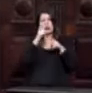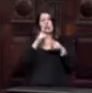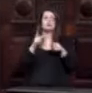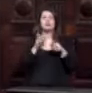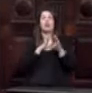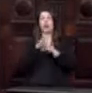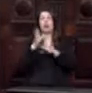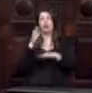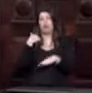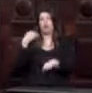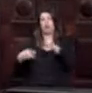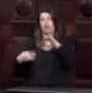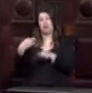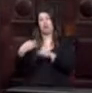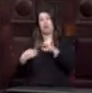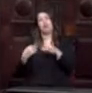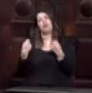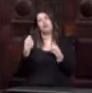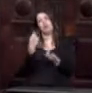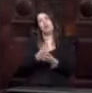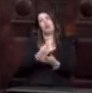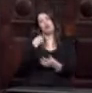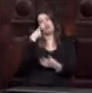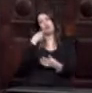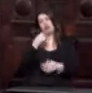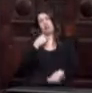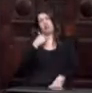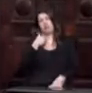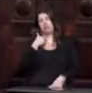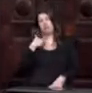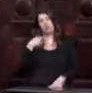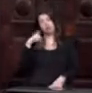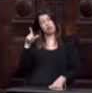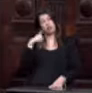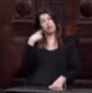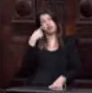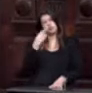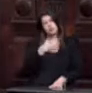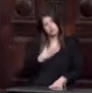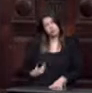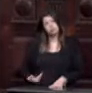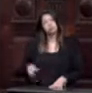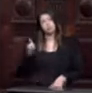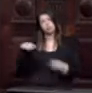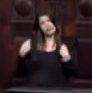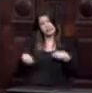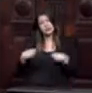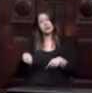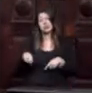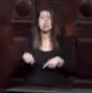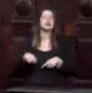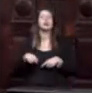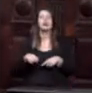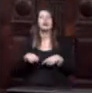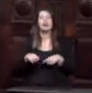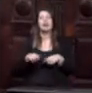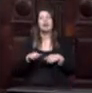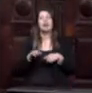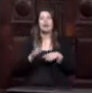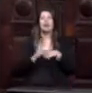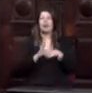Judiciário para defender os seus interesses, a não ser pelo trabalho da Defensoria Pública. E também a Defensoria Pública tem